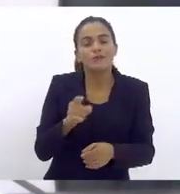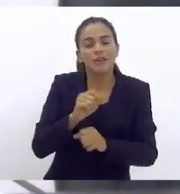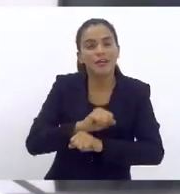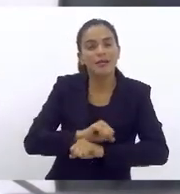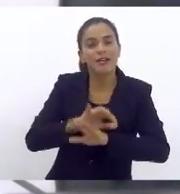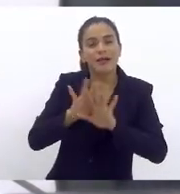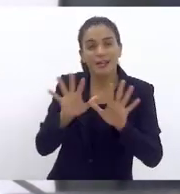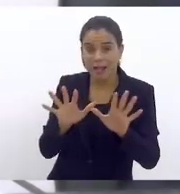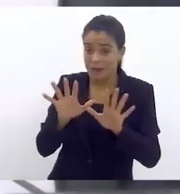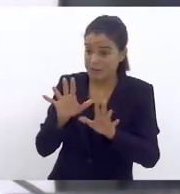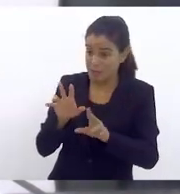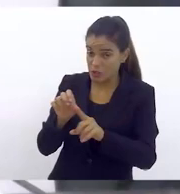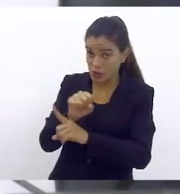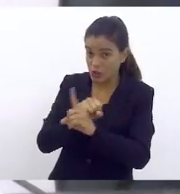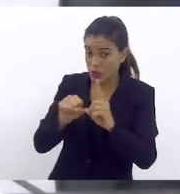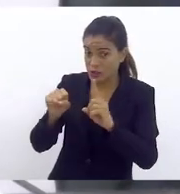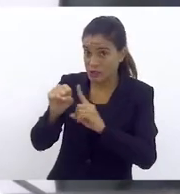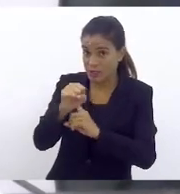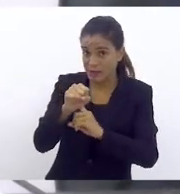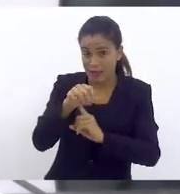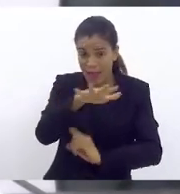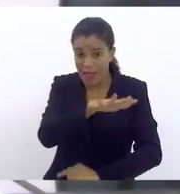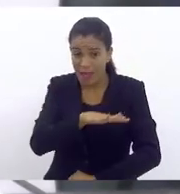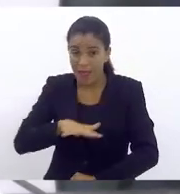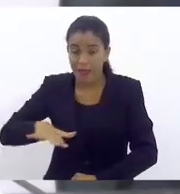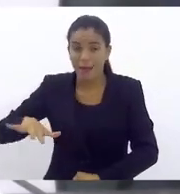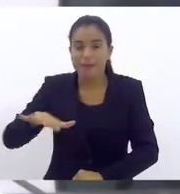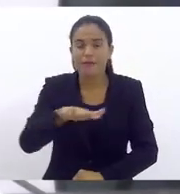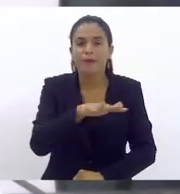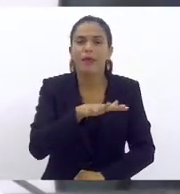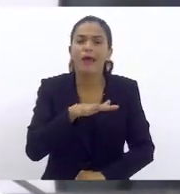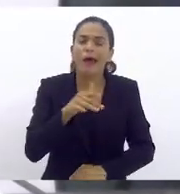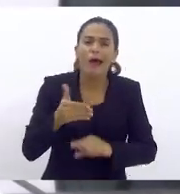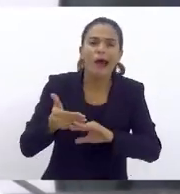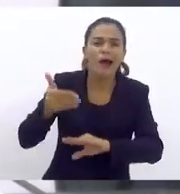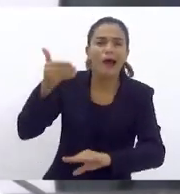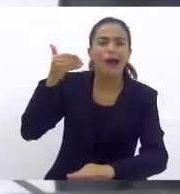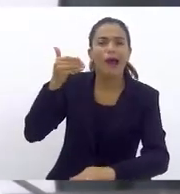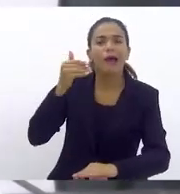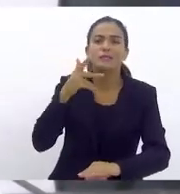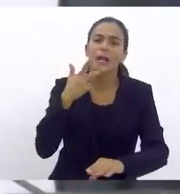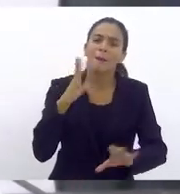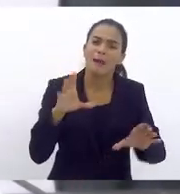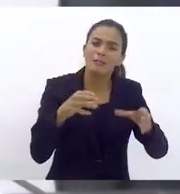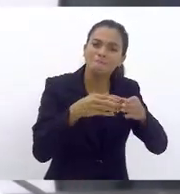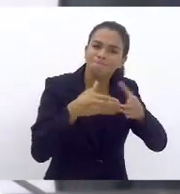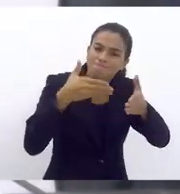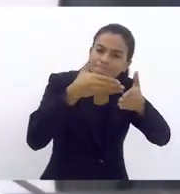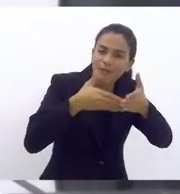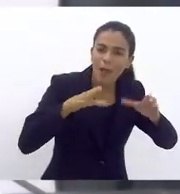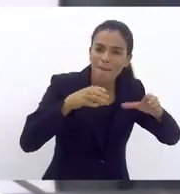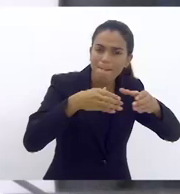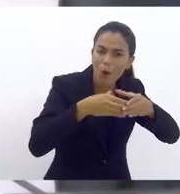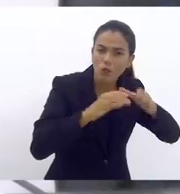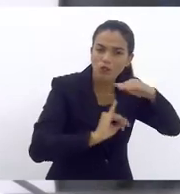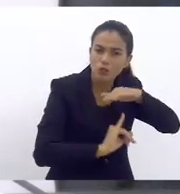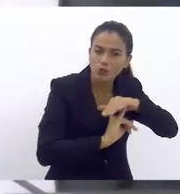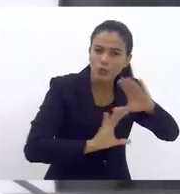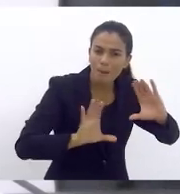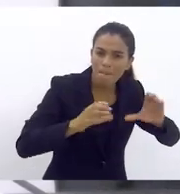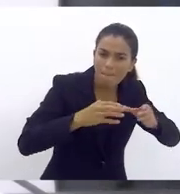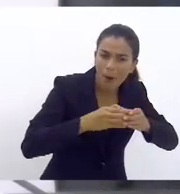aí já para a sociedade brasileira como um todo ou seja uma questão que era muito do âmbito dos especialistas das instituições